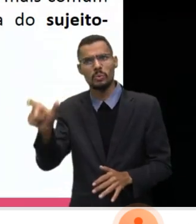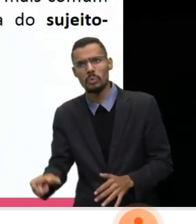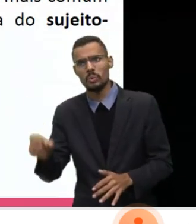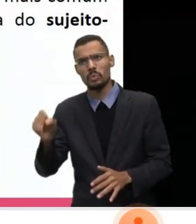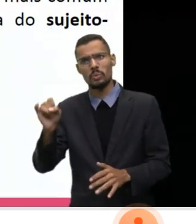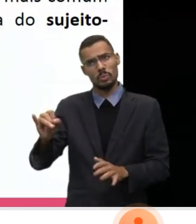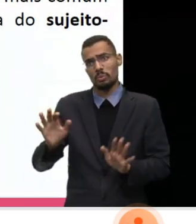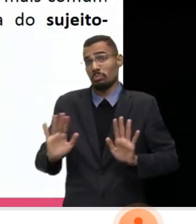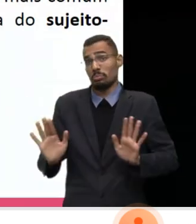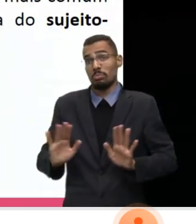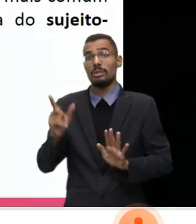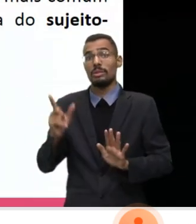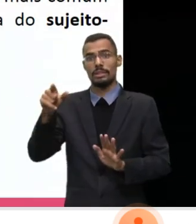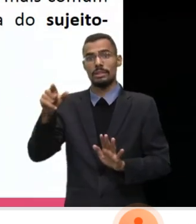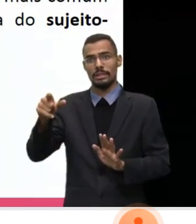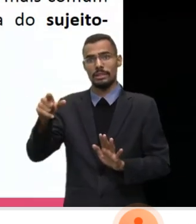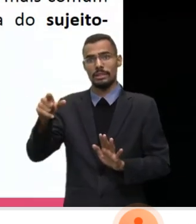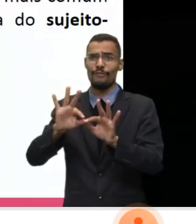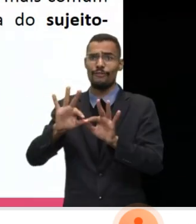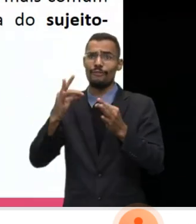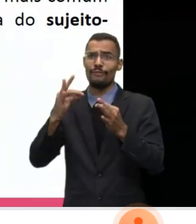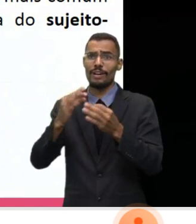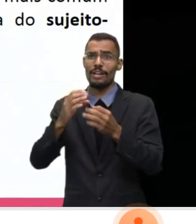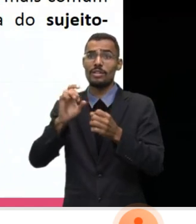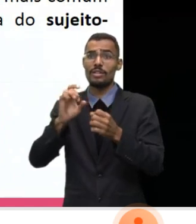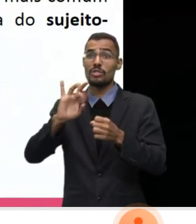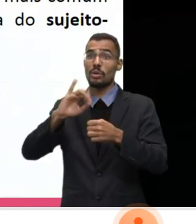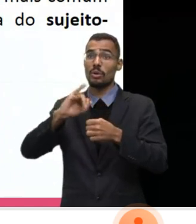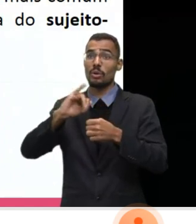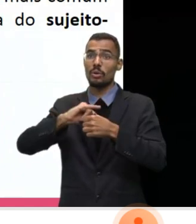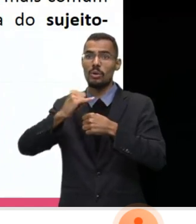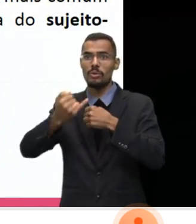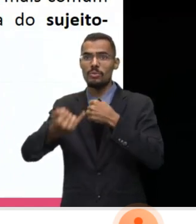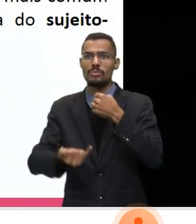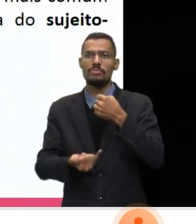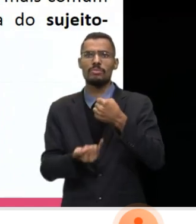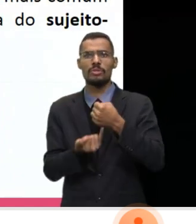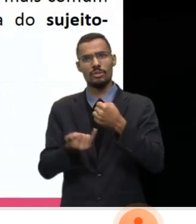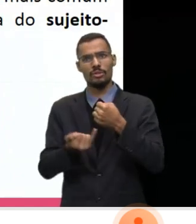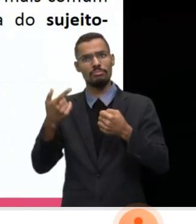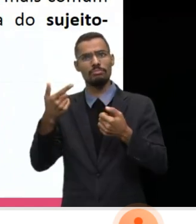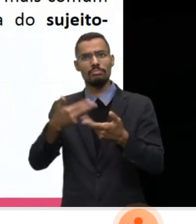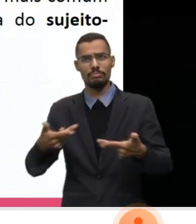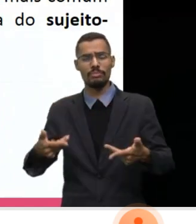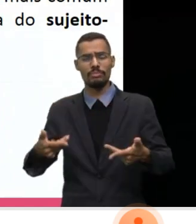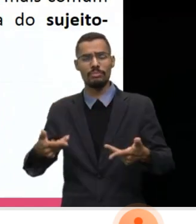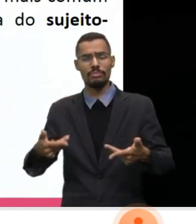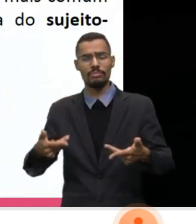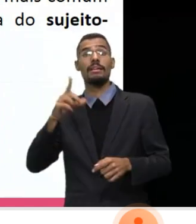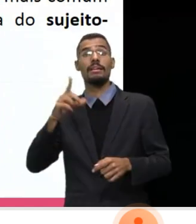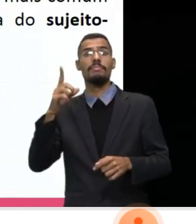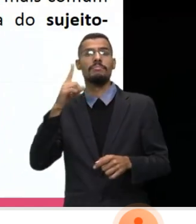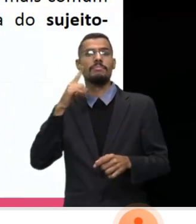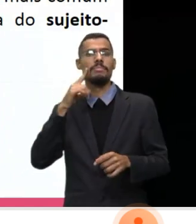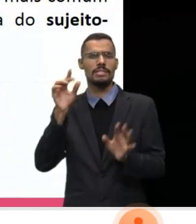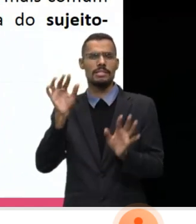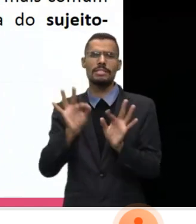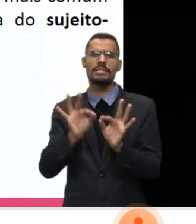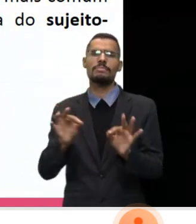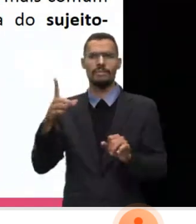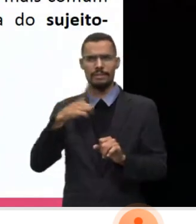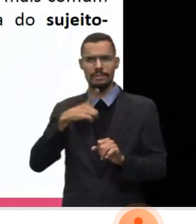sujeito, ultrapassa de uma frase apenas um sujeito, um verbo e objeto, e o mais comum é sim,